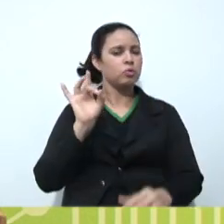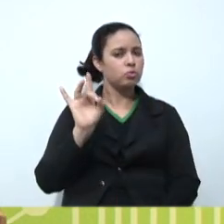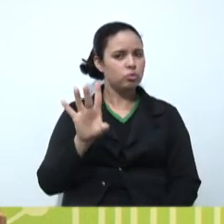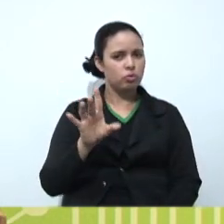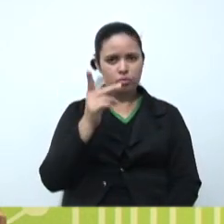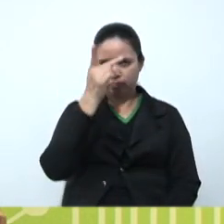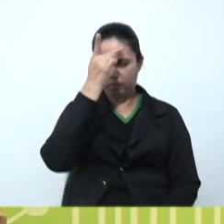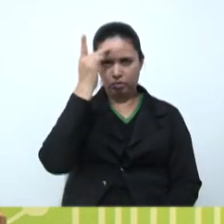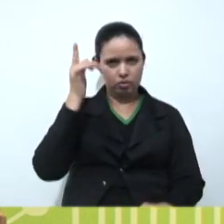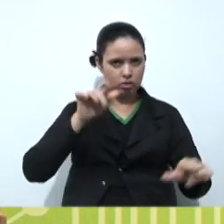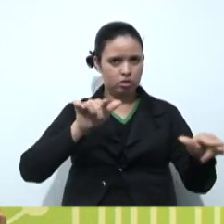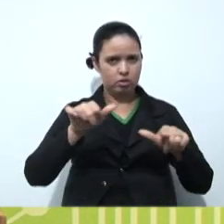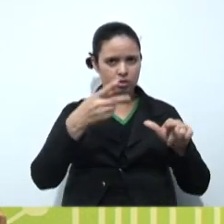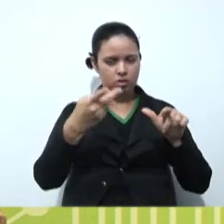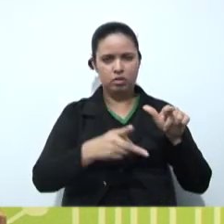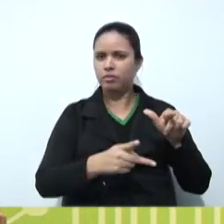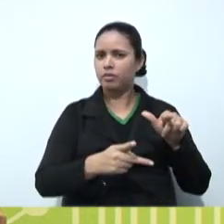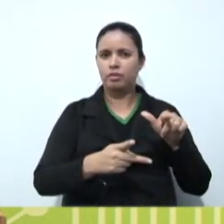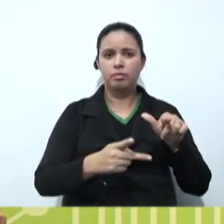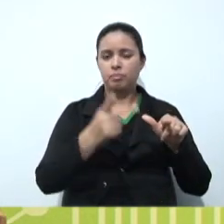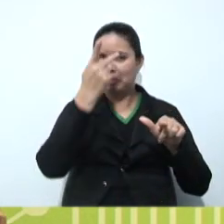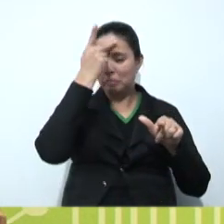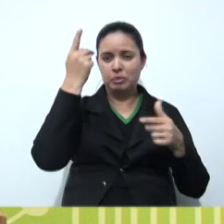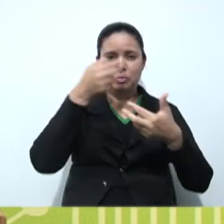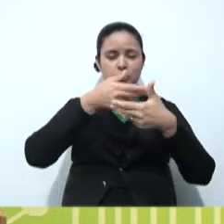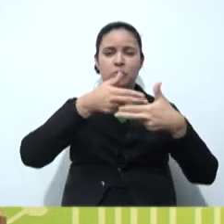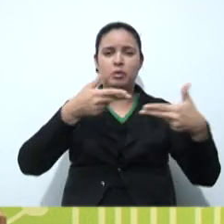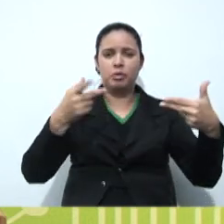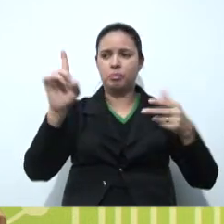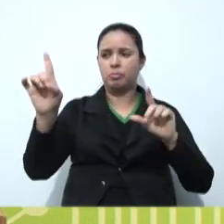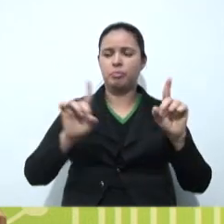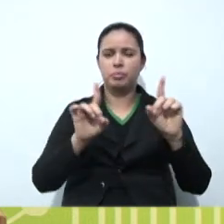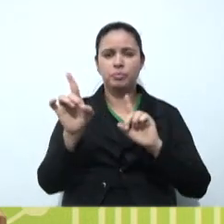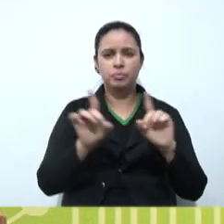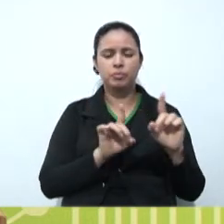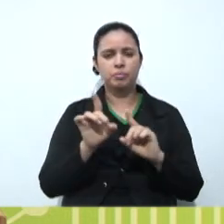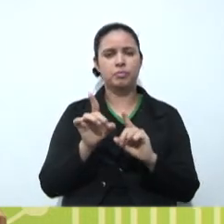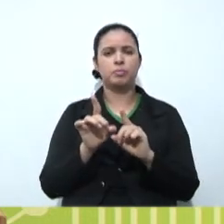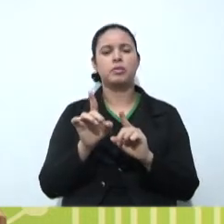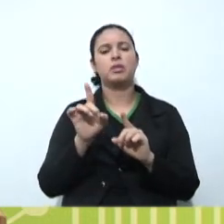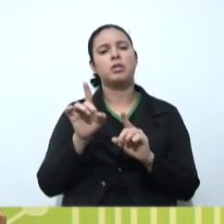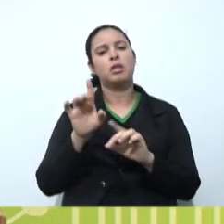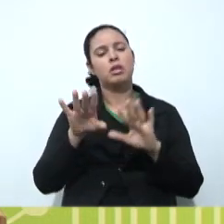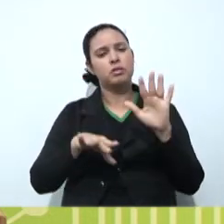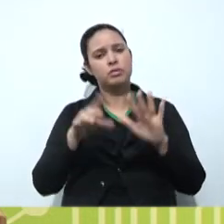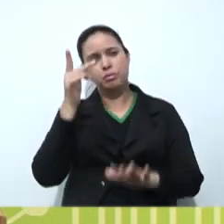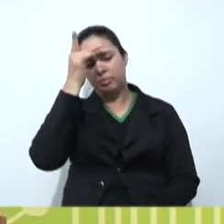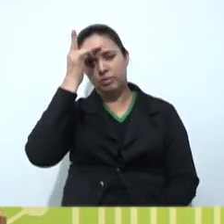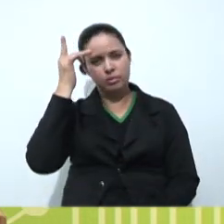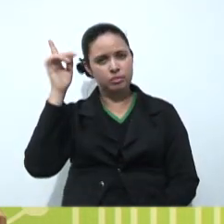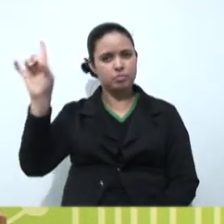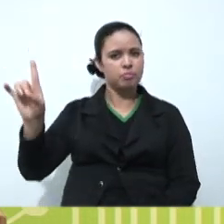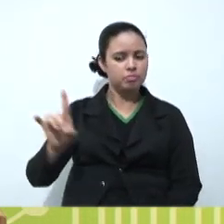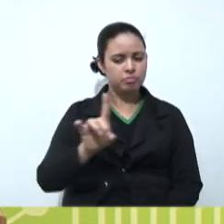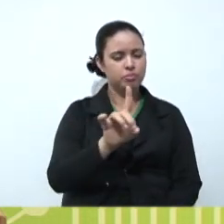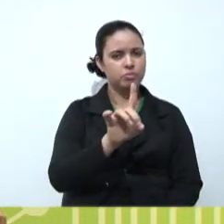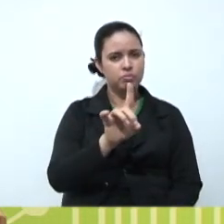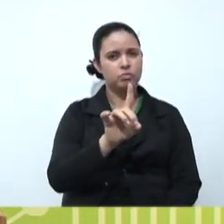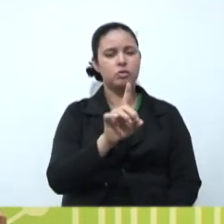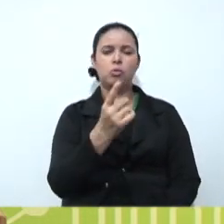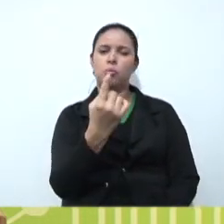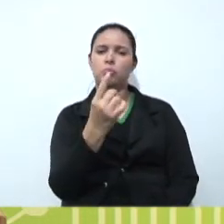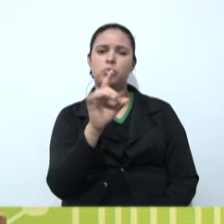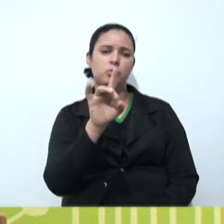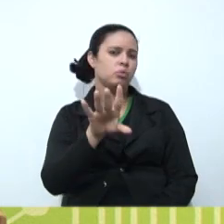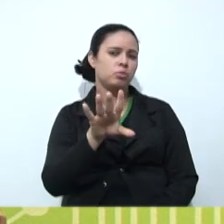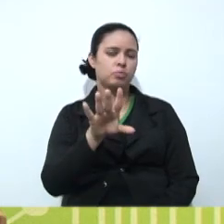tem clientes, tem fornecedores, tem várias pessoas que estão envolvidas. Tem pessoas que passam por lá, prestadores de serviço, entre outros. Nós vamos